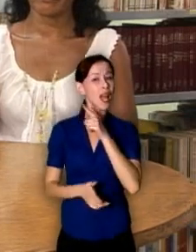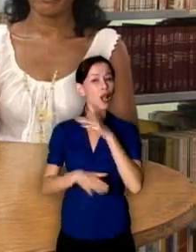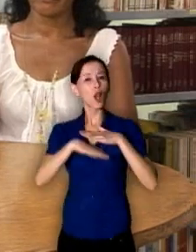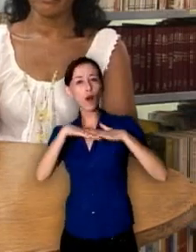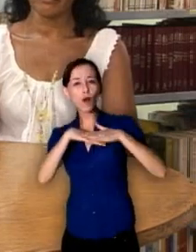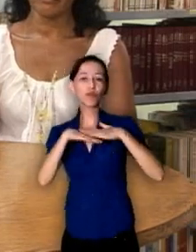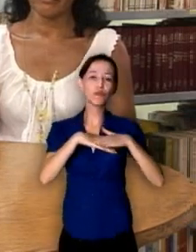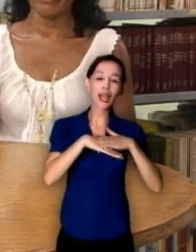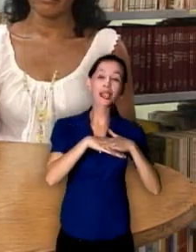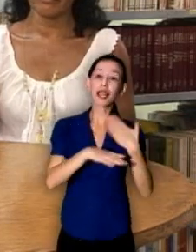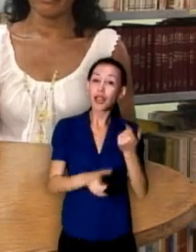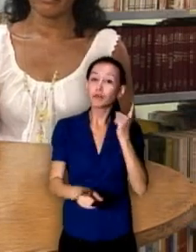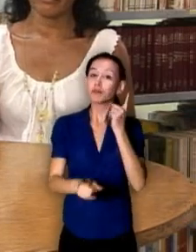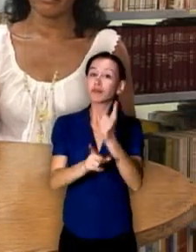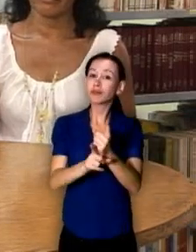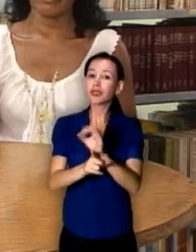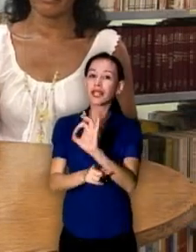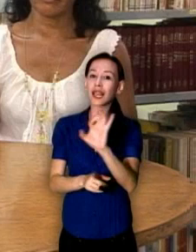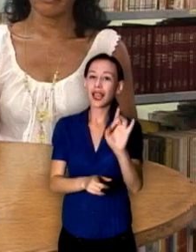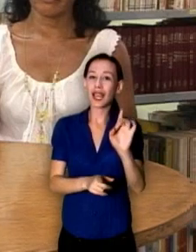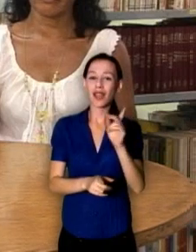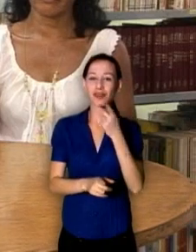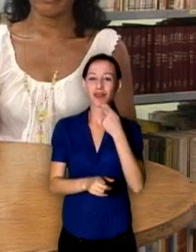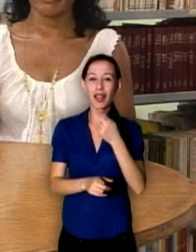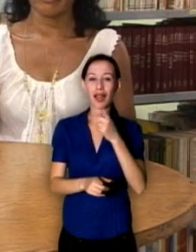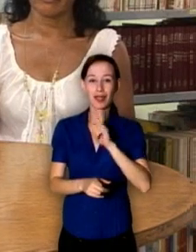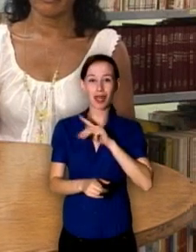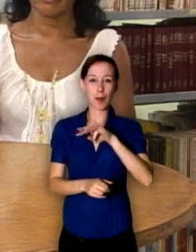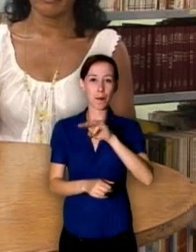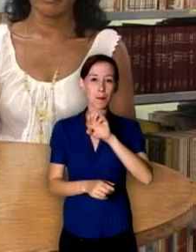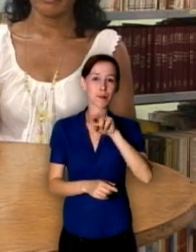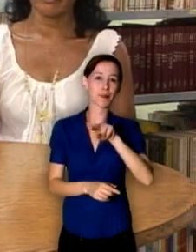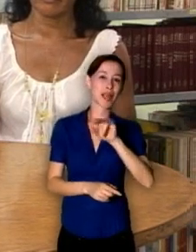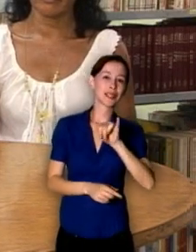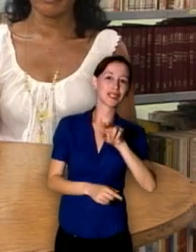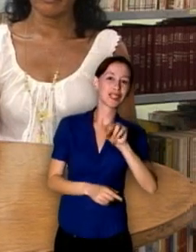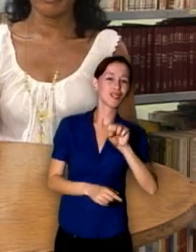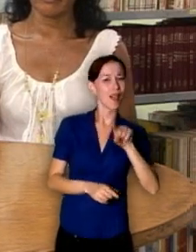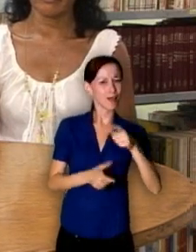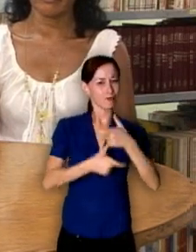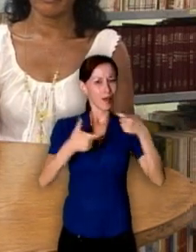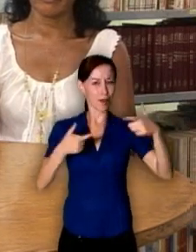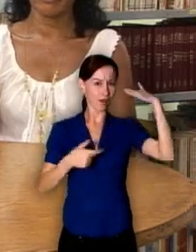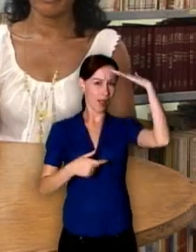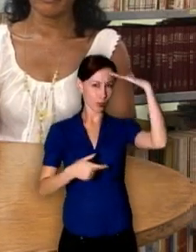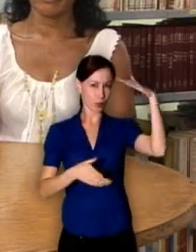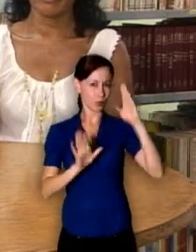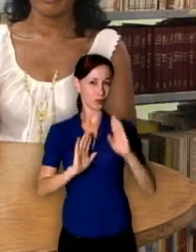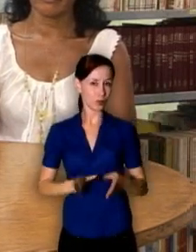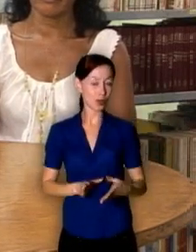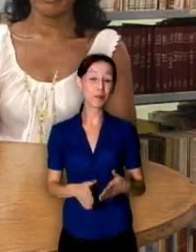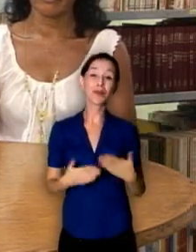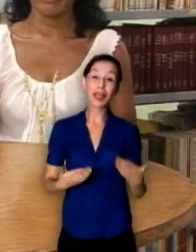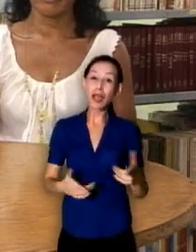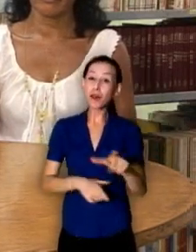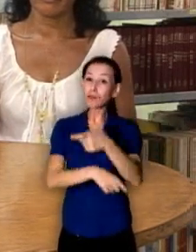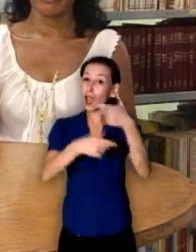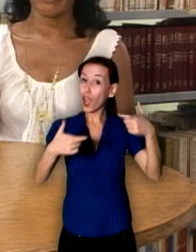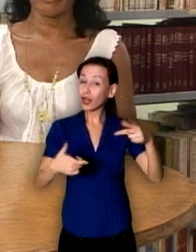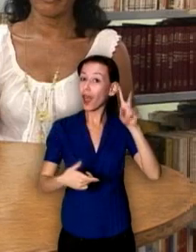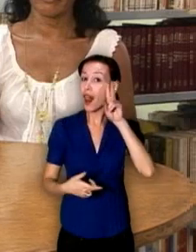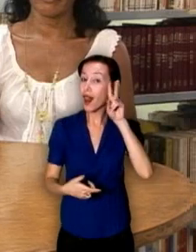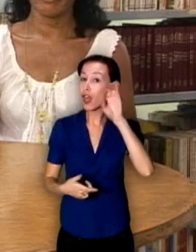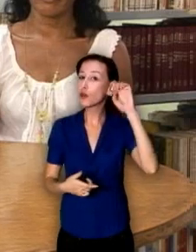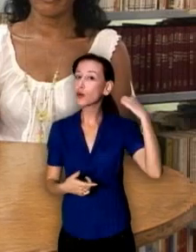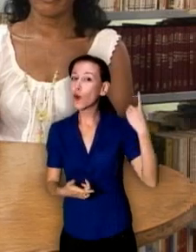os meninos, e eles também começaram, meninos, entre eles muito mais adultos, e muitos deles tinham lembranças de quando